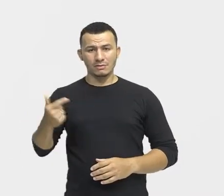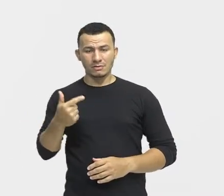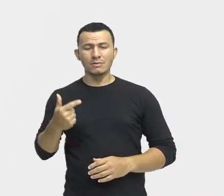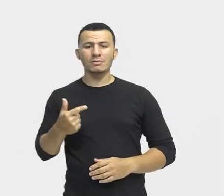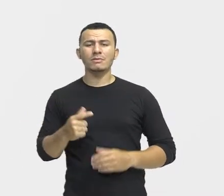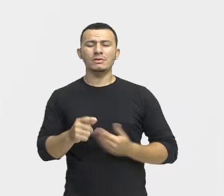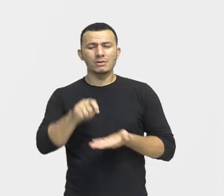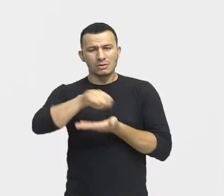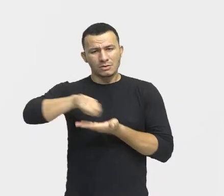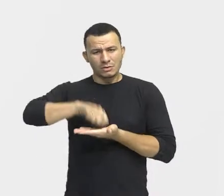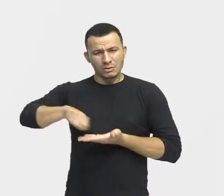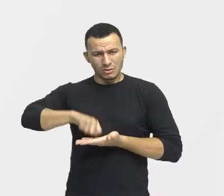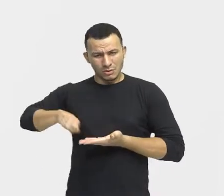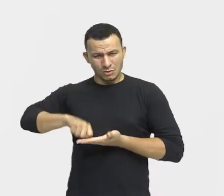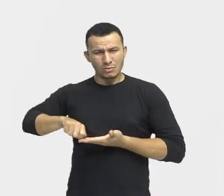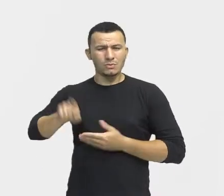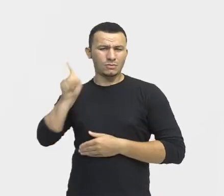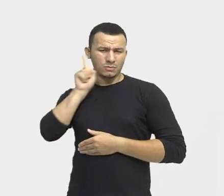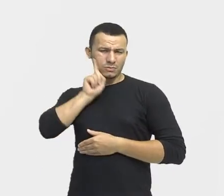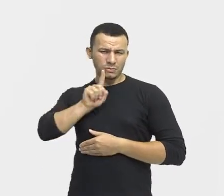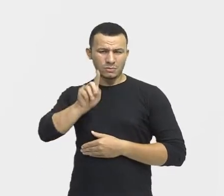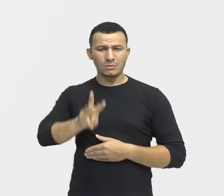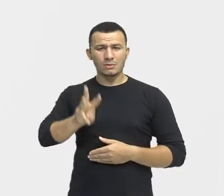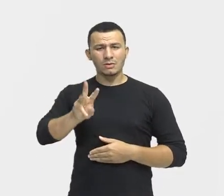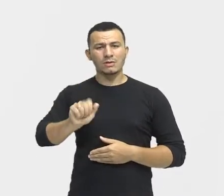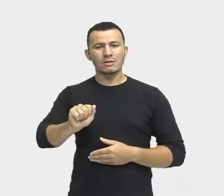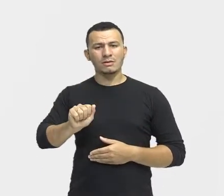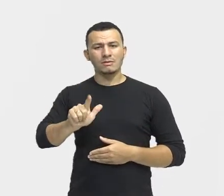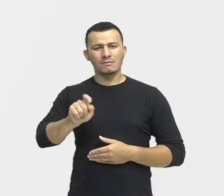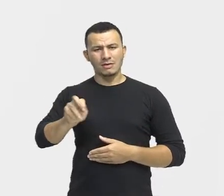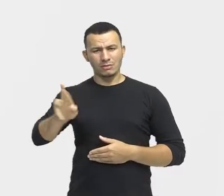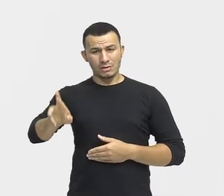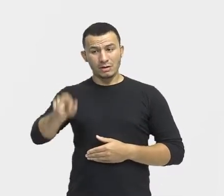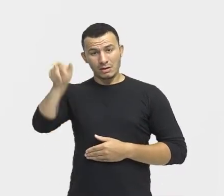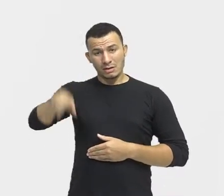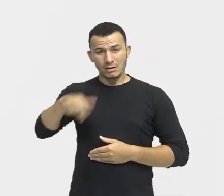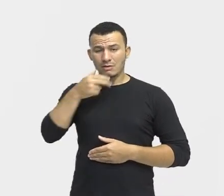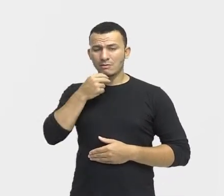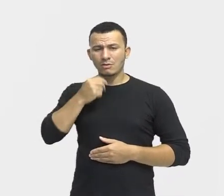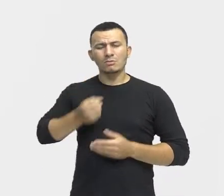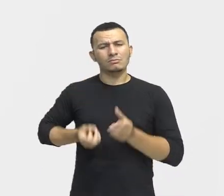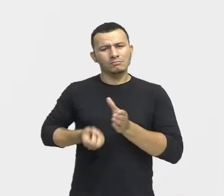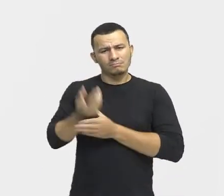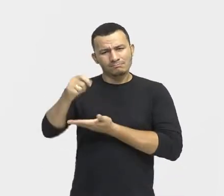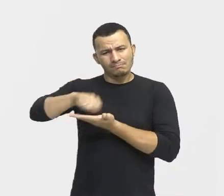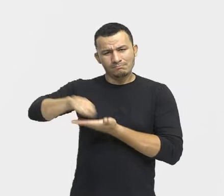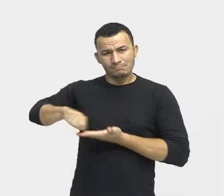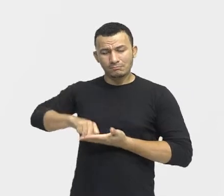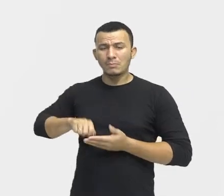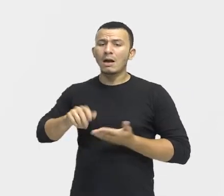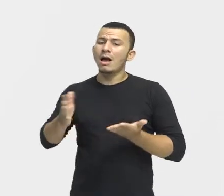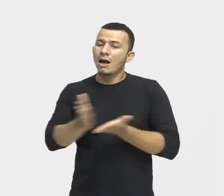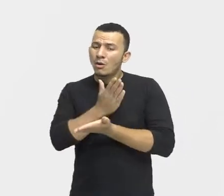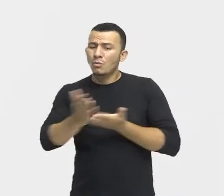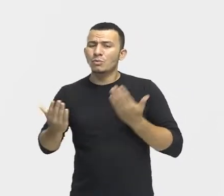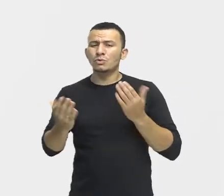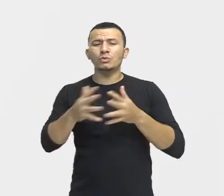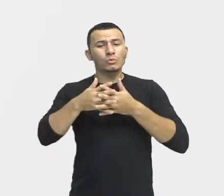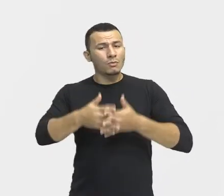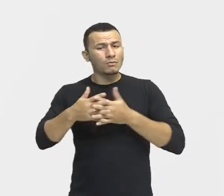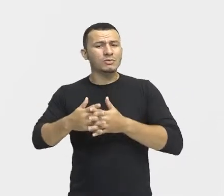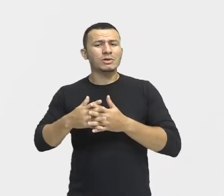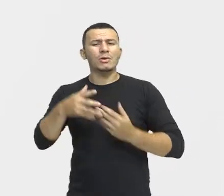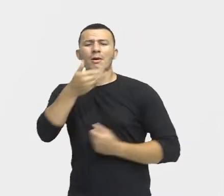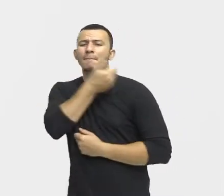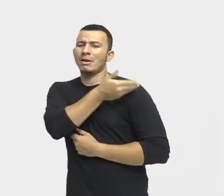escritor estadunidense Walter Lippmann. É bastante confundido com preconceito, uma vez que estereótipo acaba